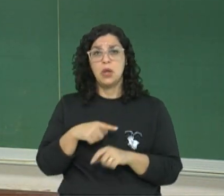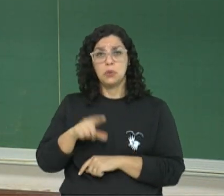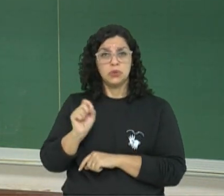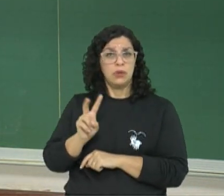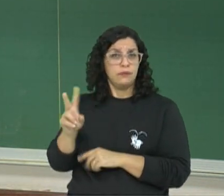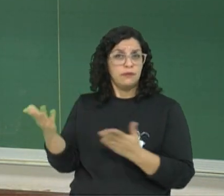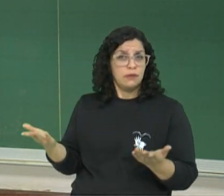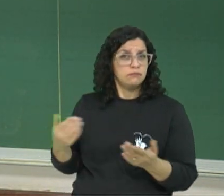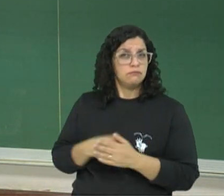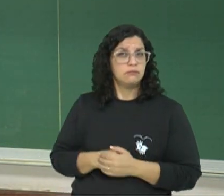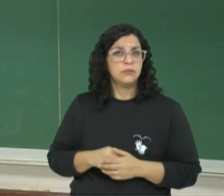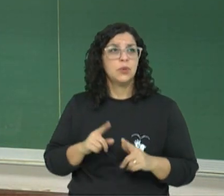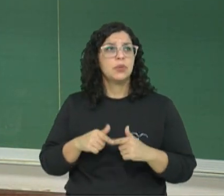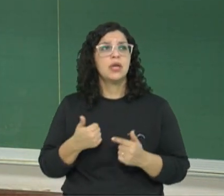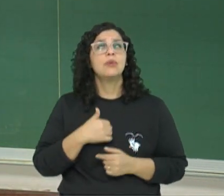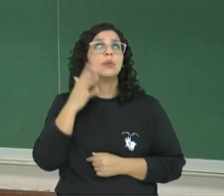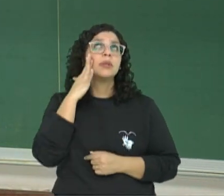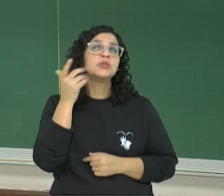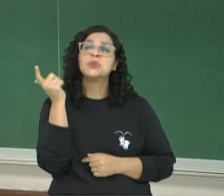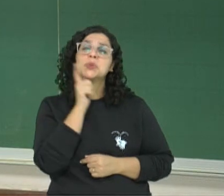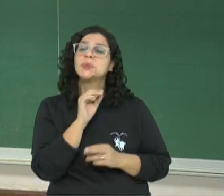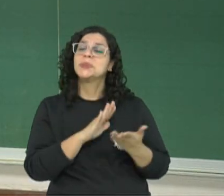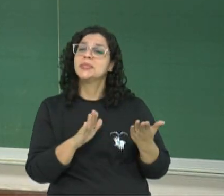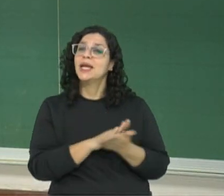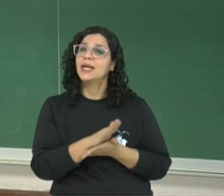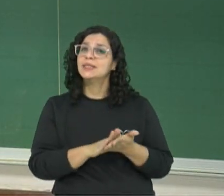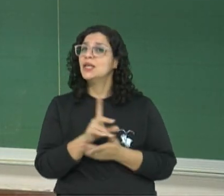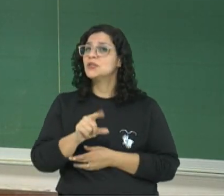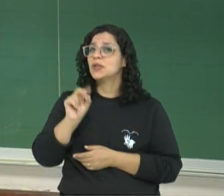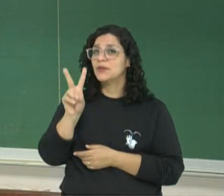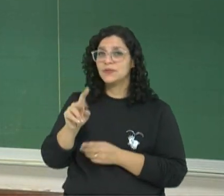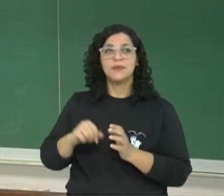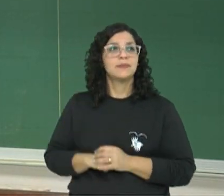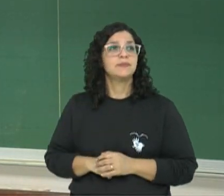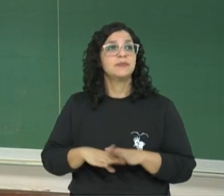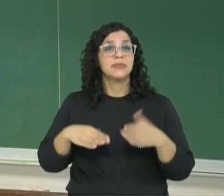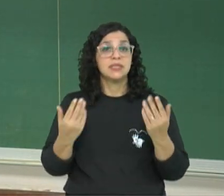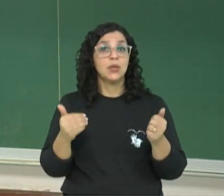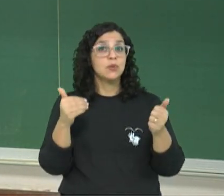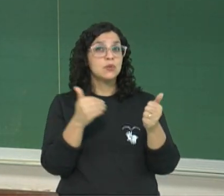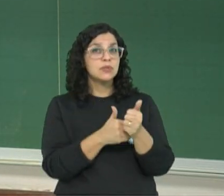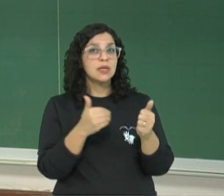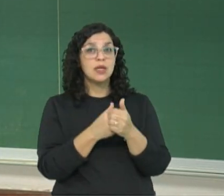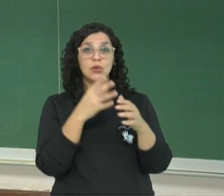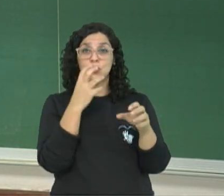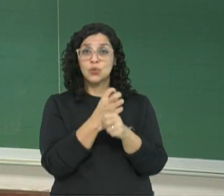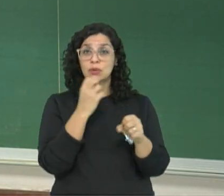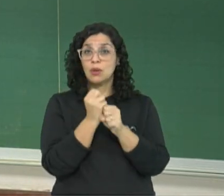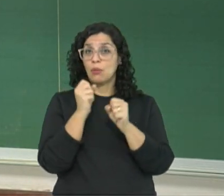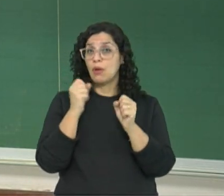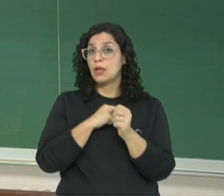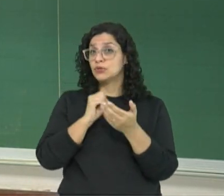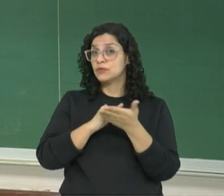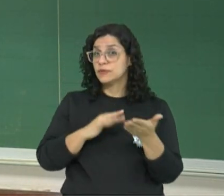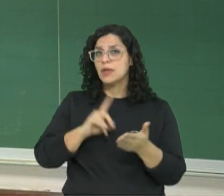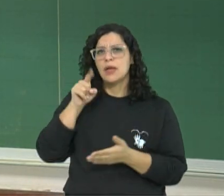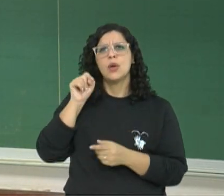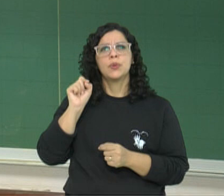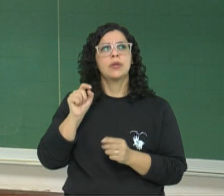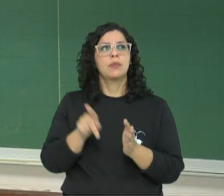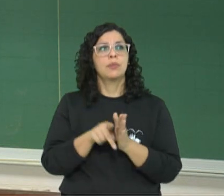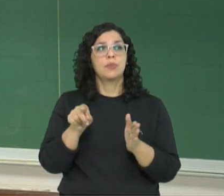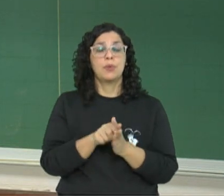Qualquer letra. Eu joguei V por falta de imaginação, certo? E o segredo de você calcular essa questão é o seguinte,